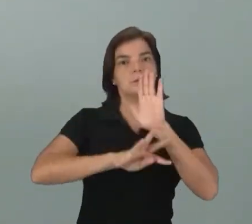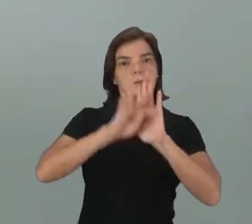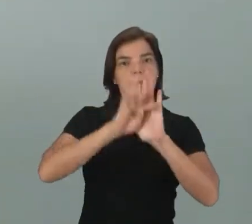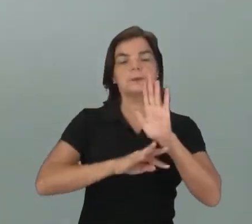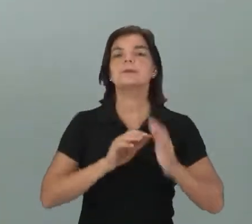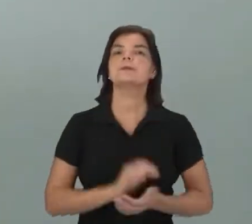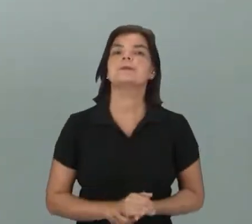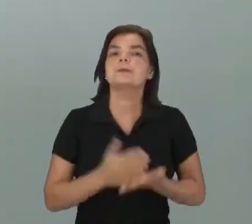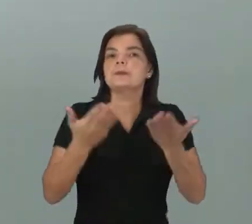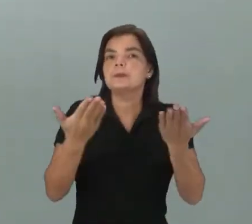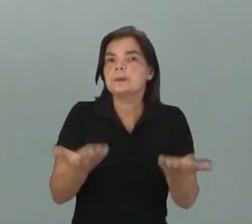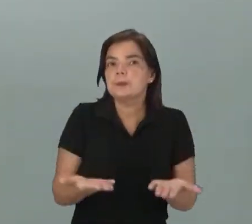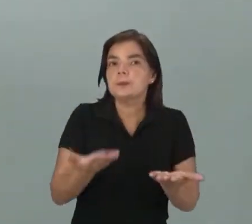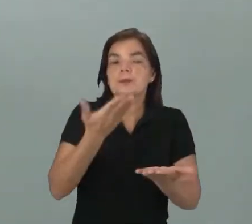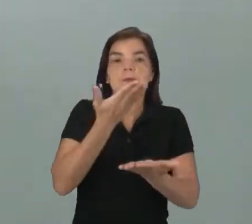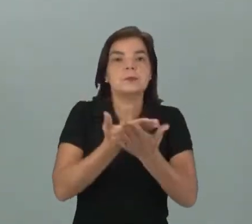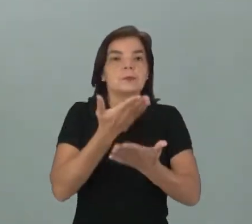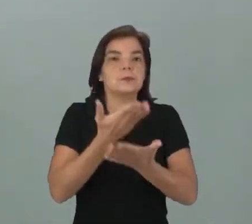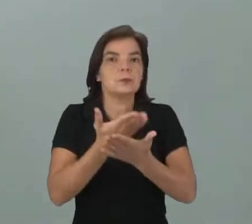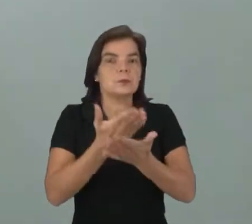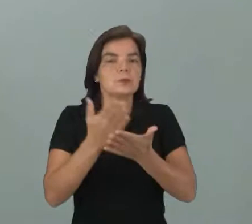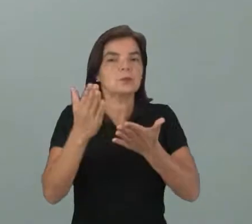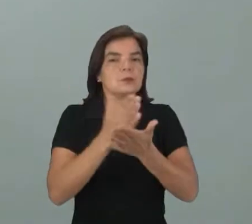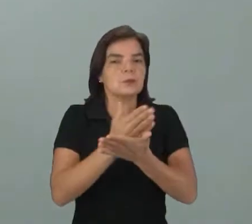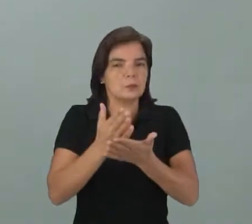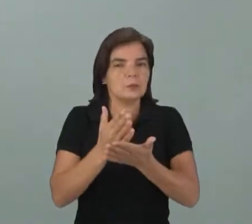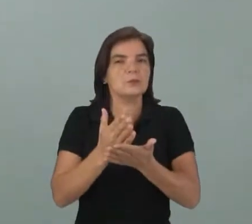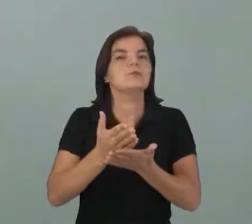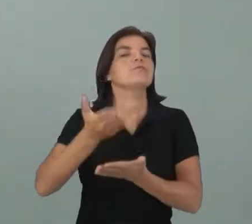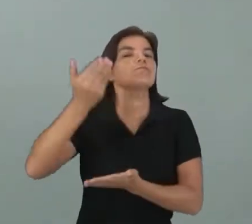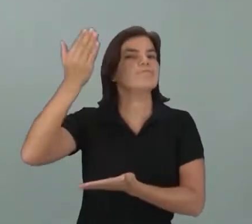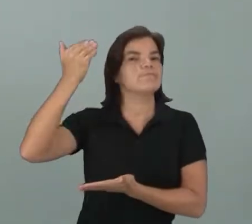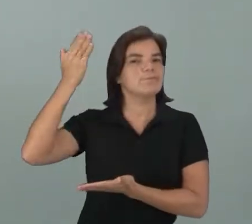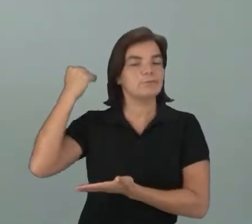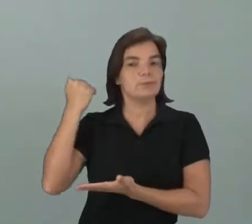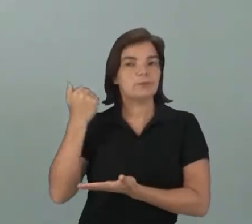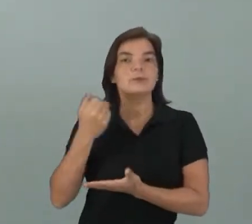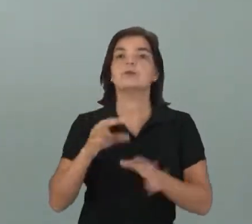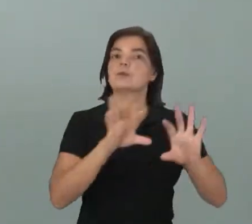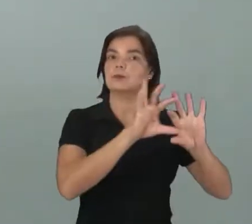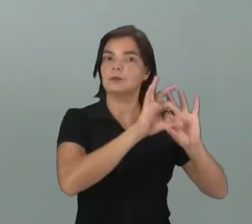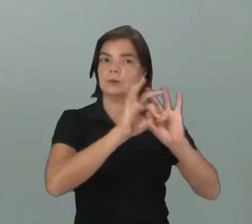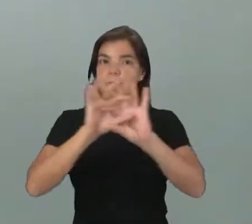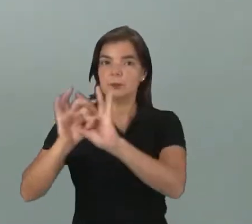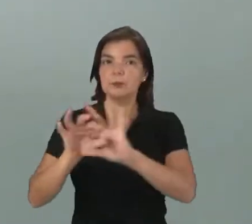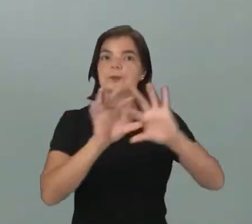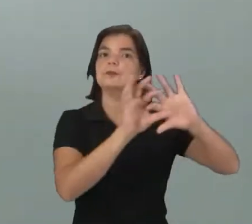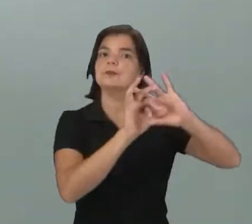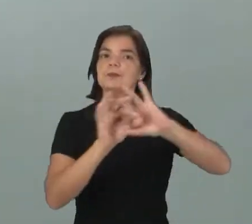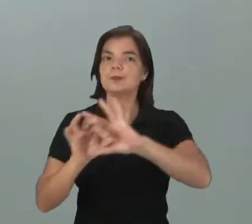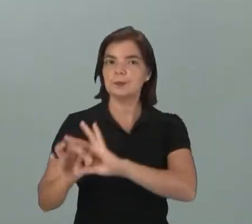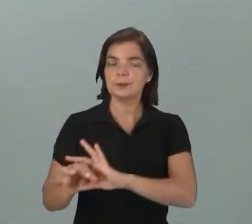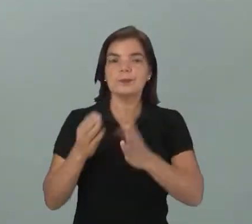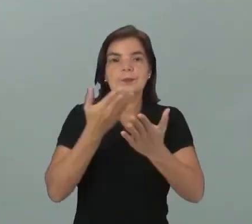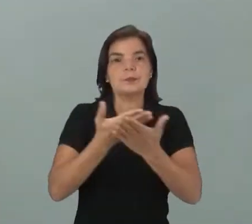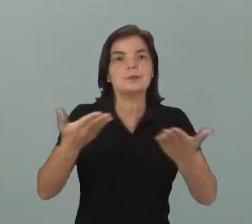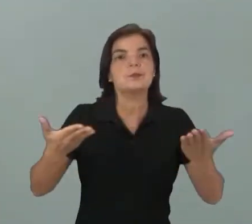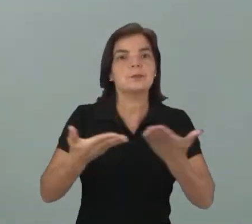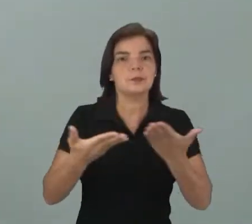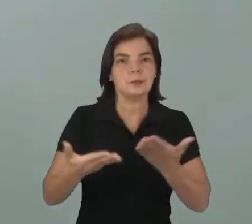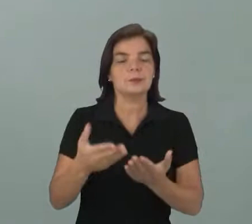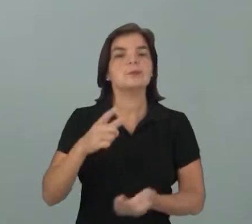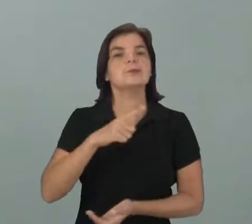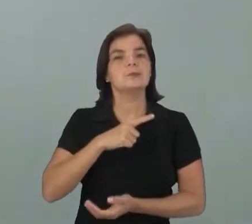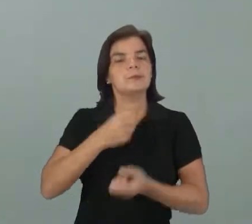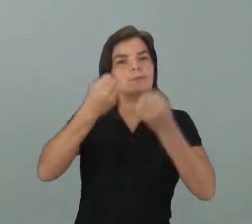Bom, estamos trabalhando há algumas aulas a respeito de coesão e coerência textual. Na aula de hoje,